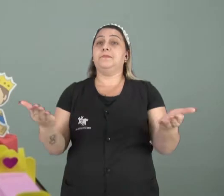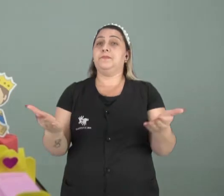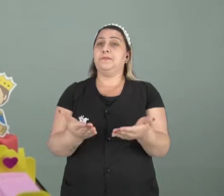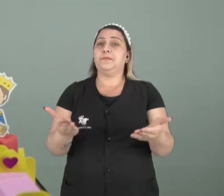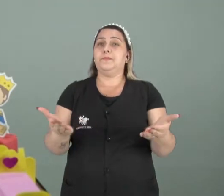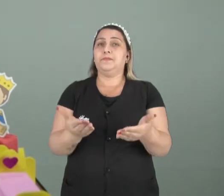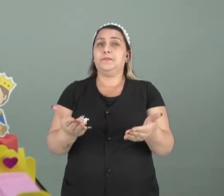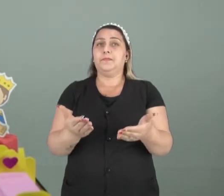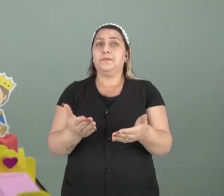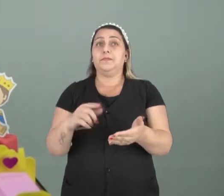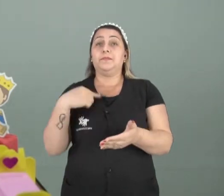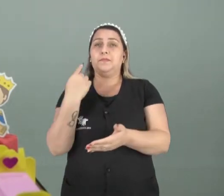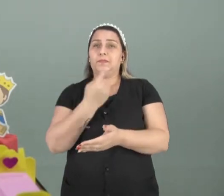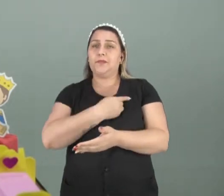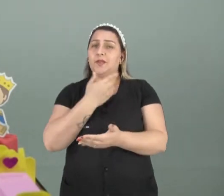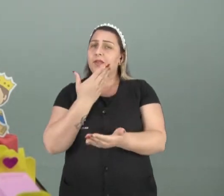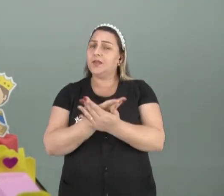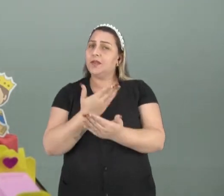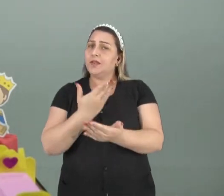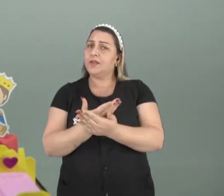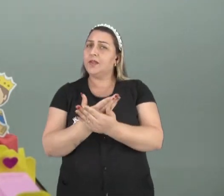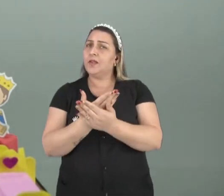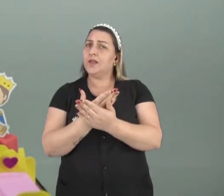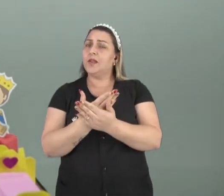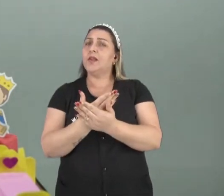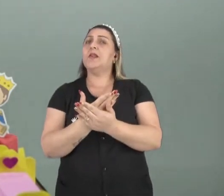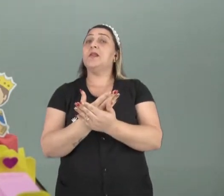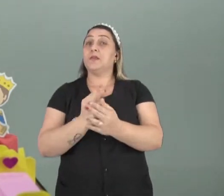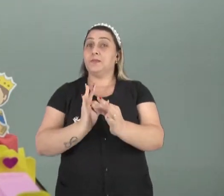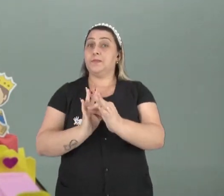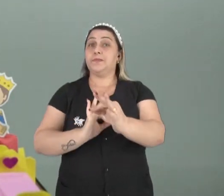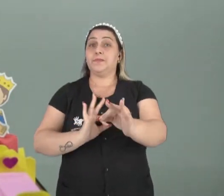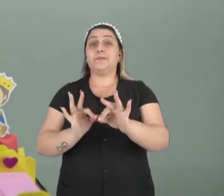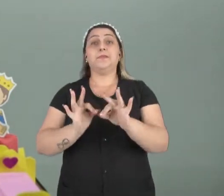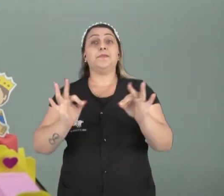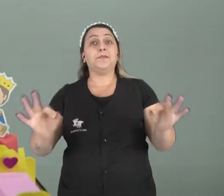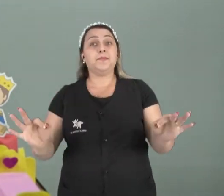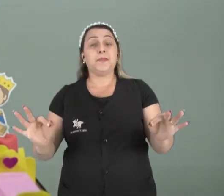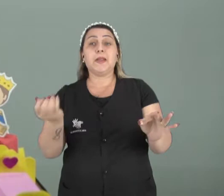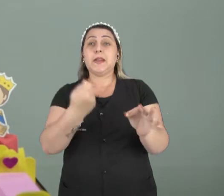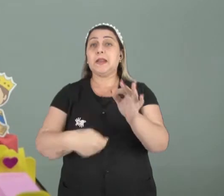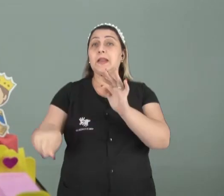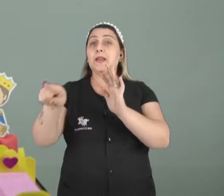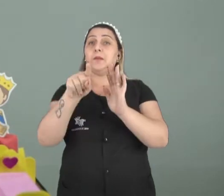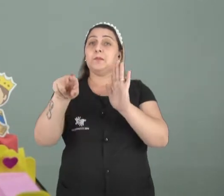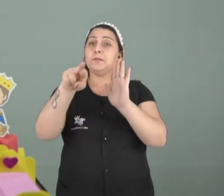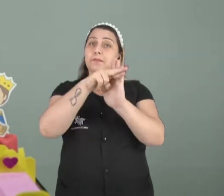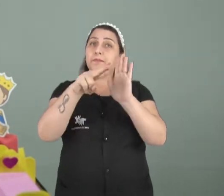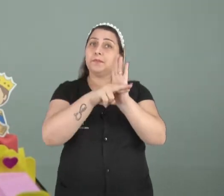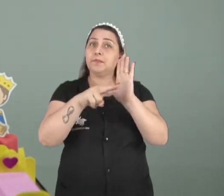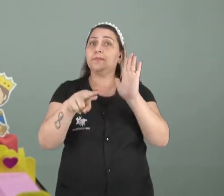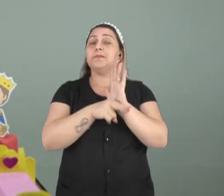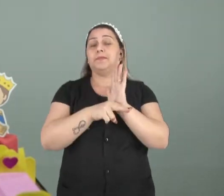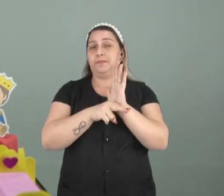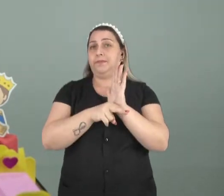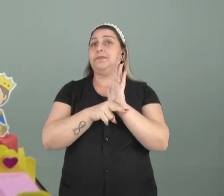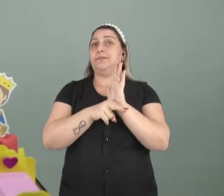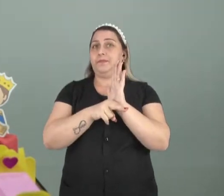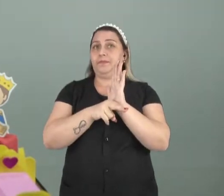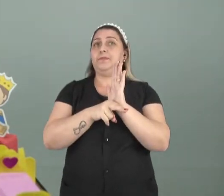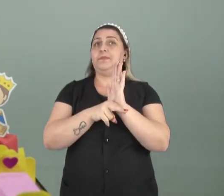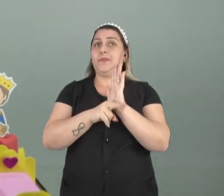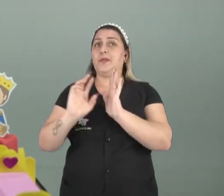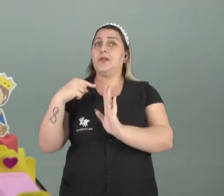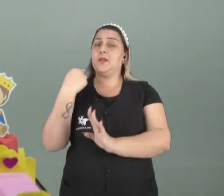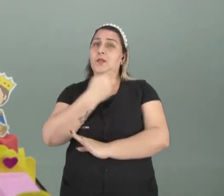hoje. Nós estamos estudando sobre as medidas não convencionais, que são aquelas medidas